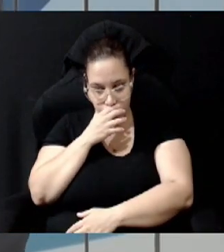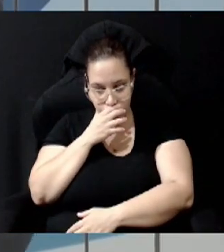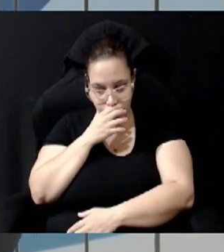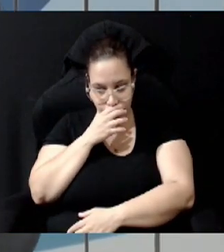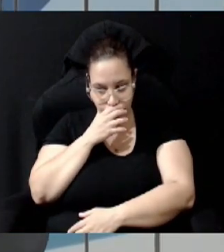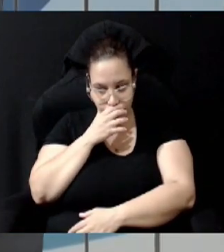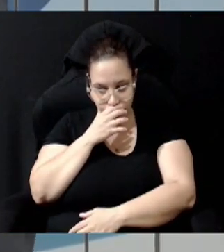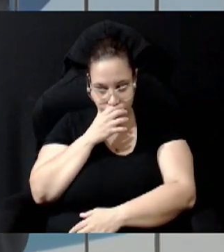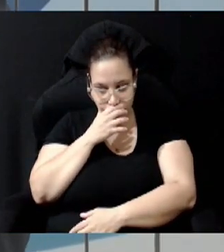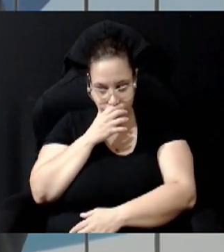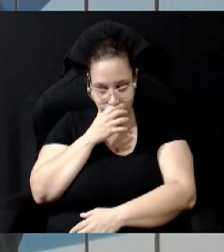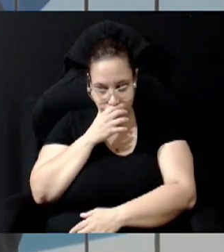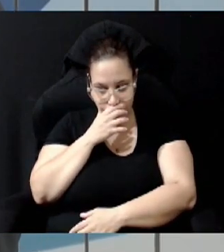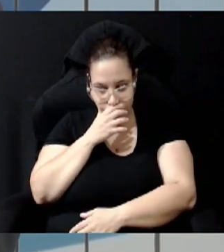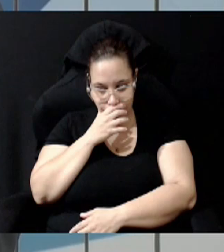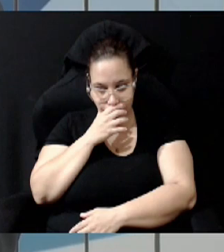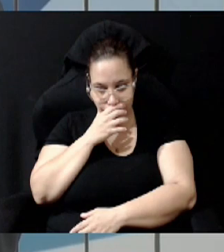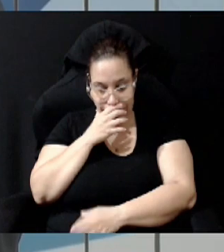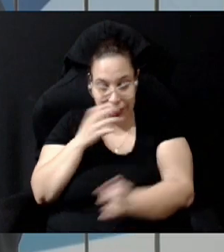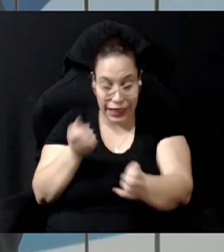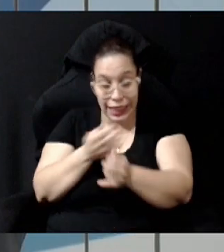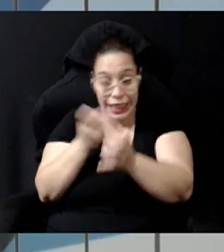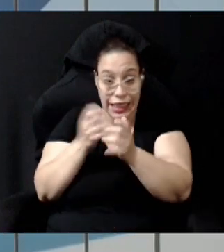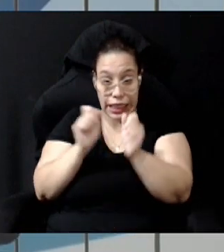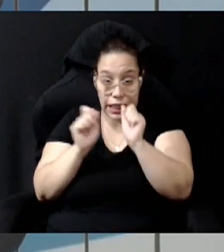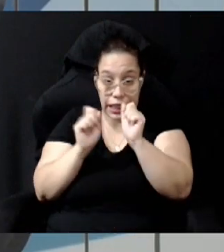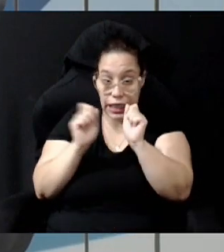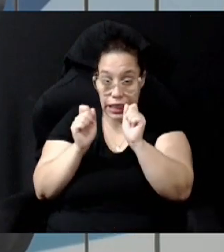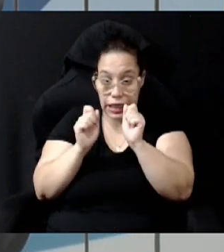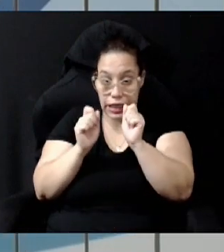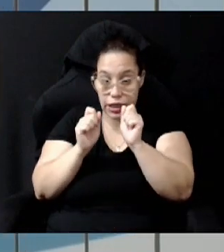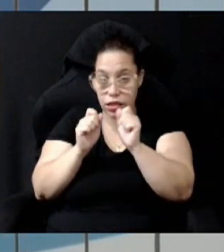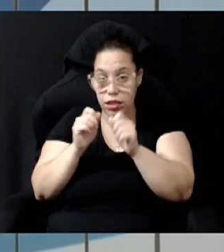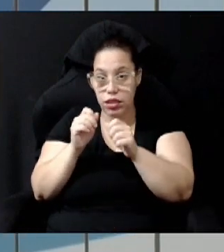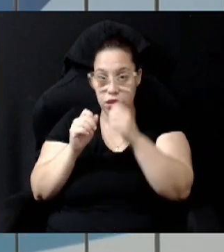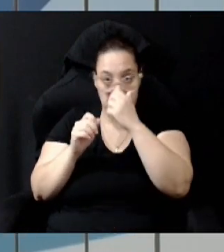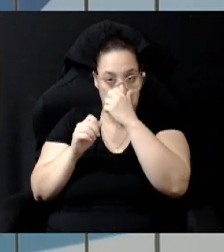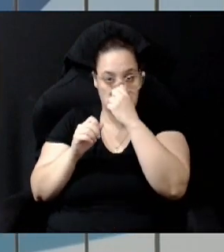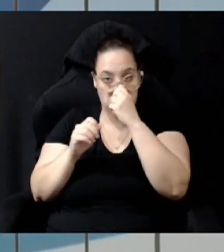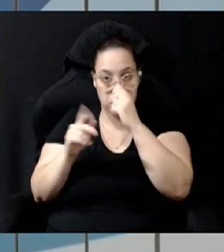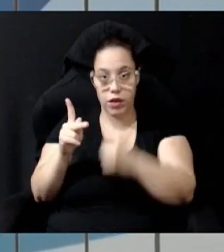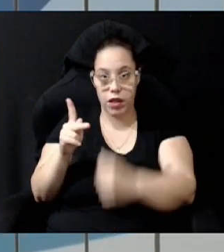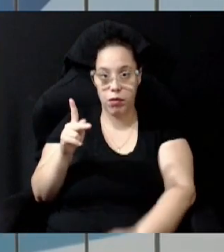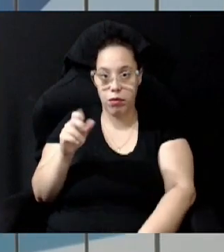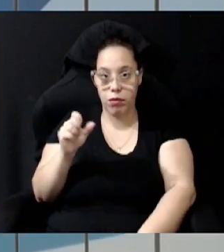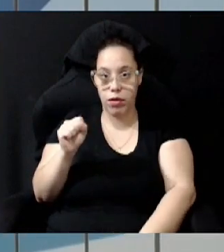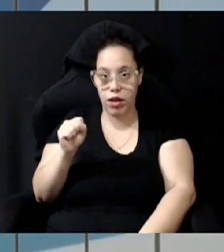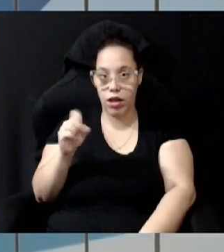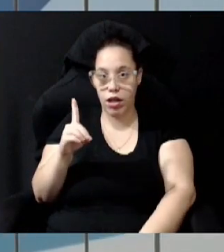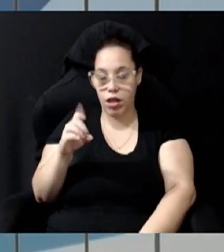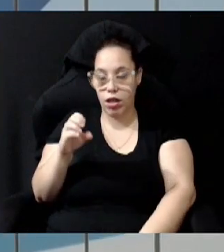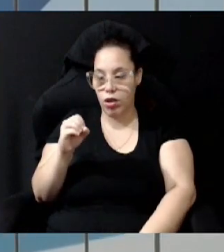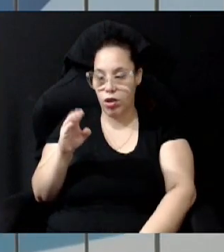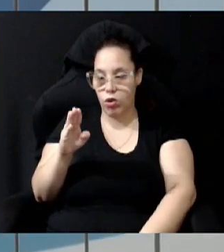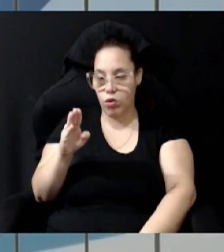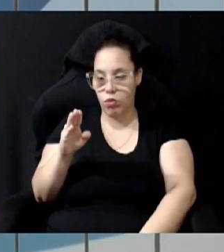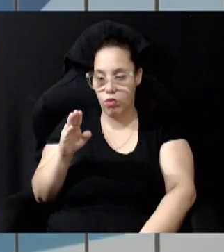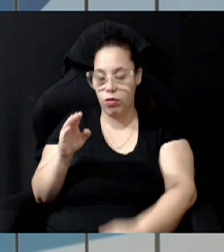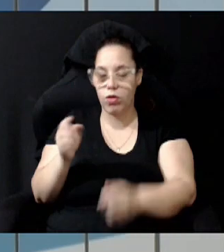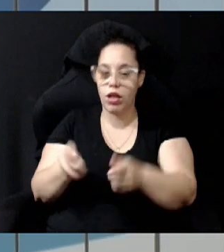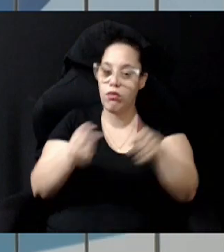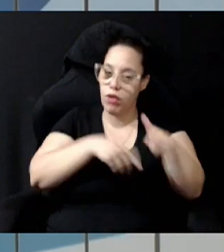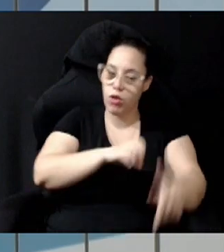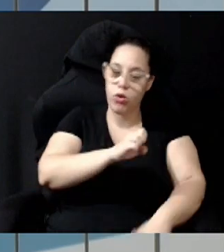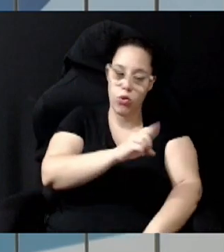no fogão de lenha dessa questão sobre as urnas eletrônicas foi o PSDB, através do Aécio Neves, com